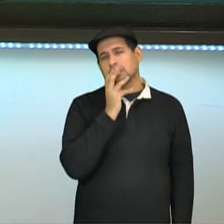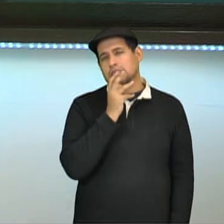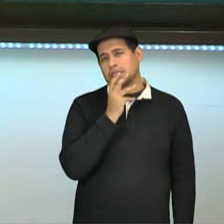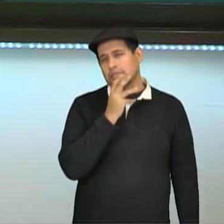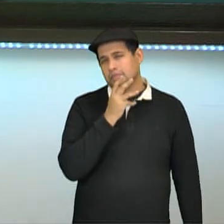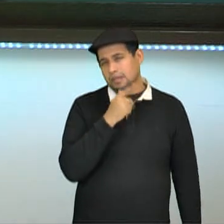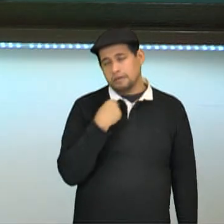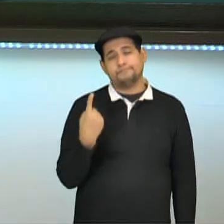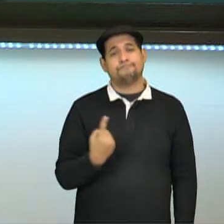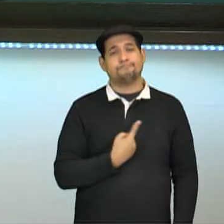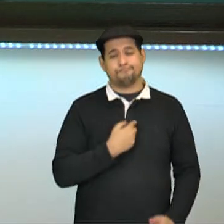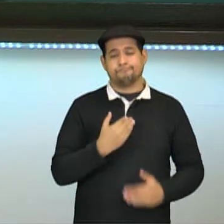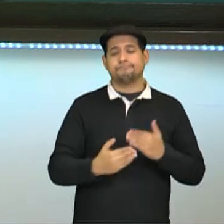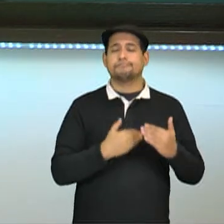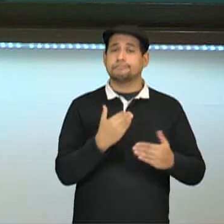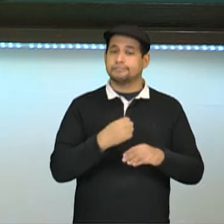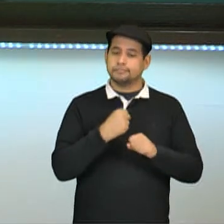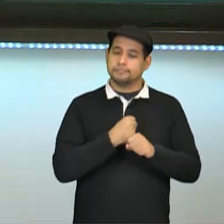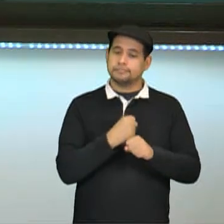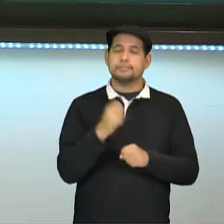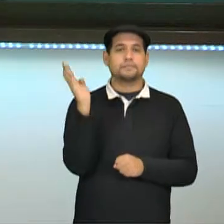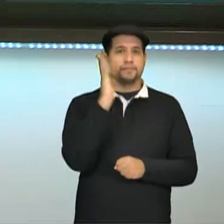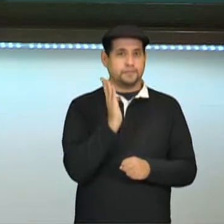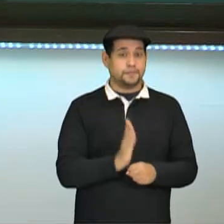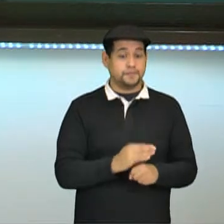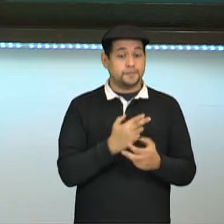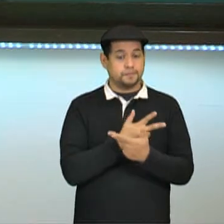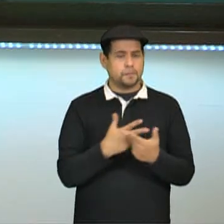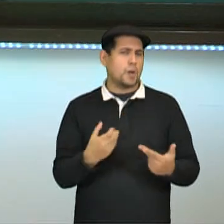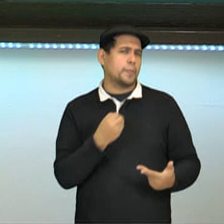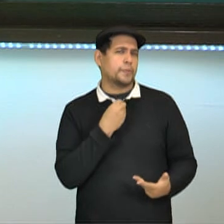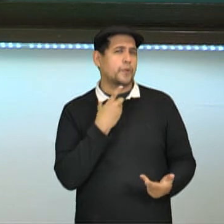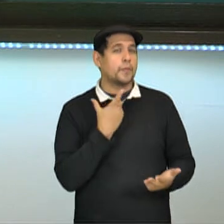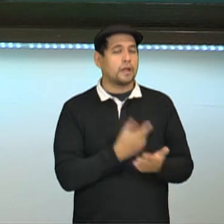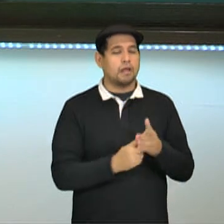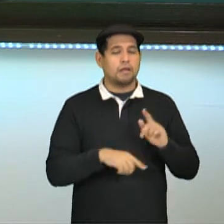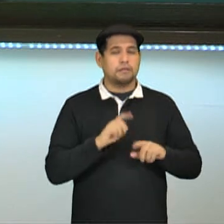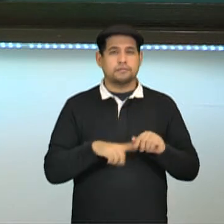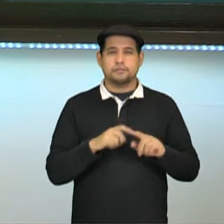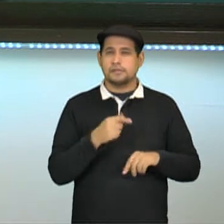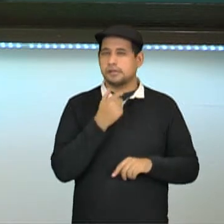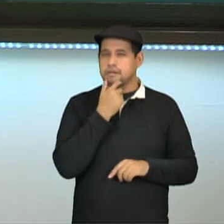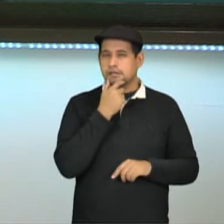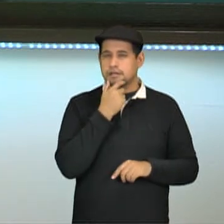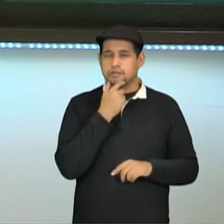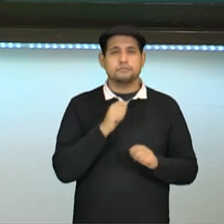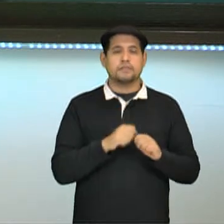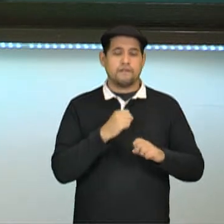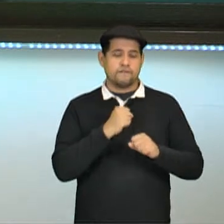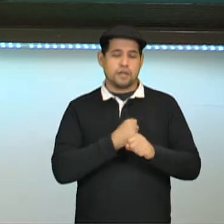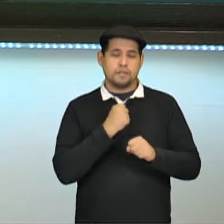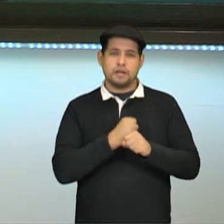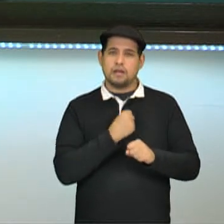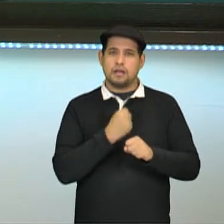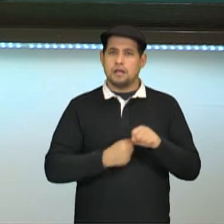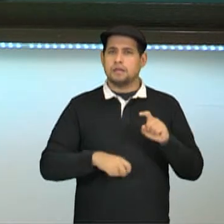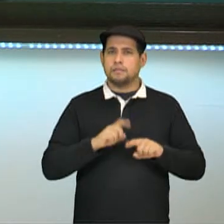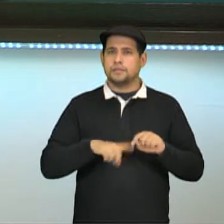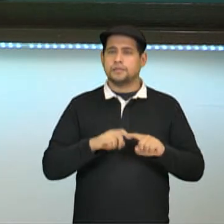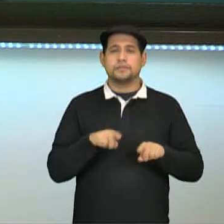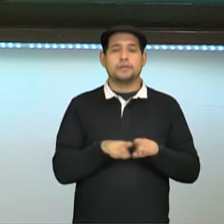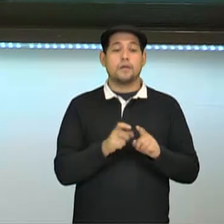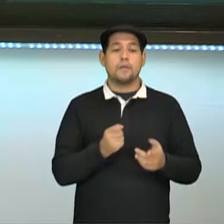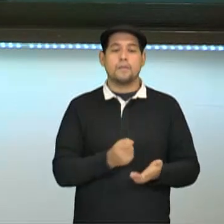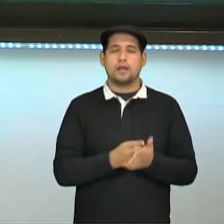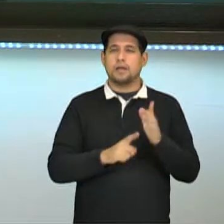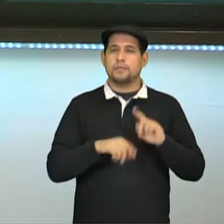processo de industrialização do Brasil. Era mais benéfico comprar produtos da Inglaterra do que fabricar produtos e